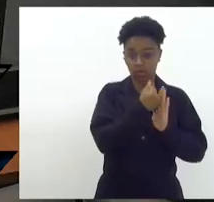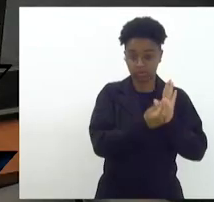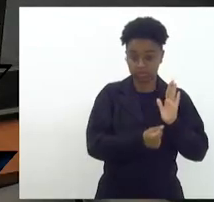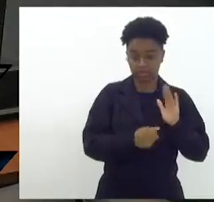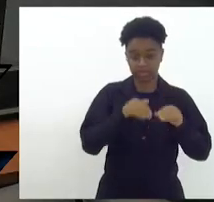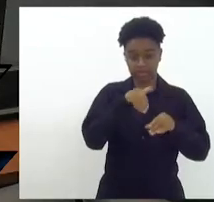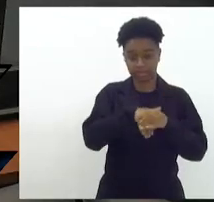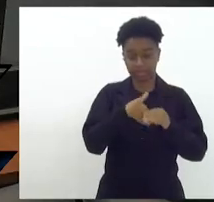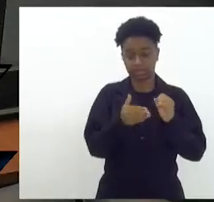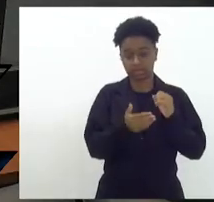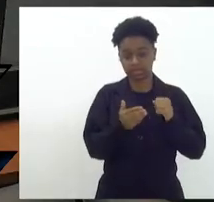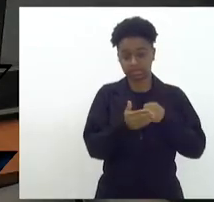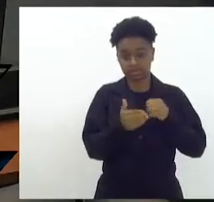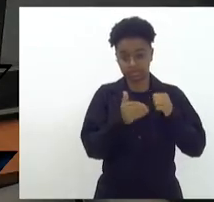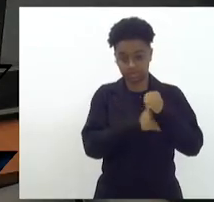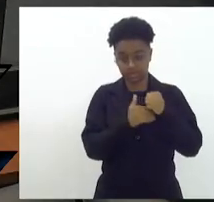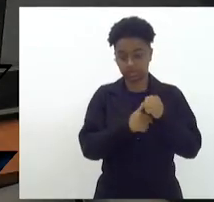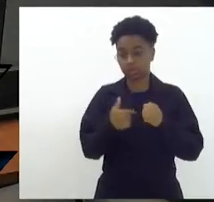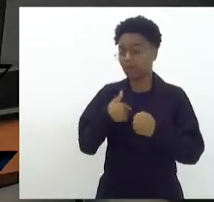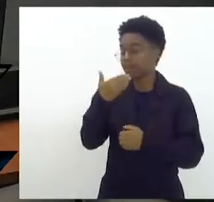pauta por favor